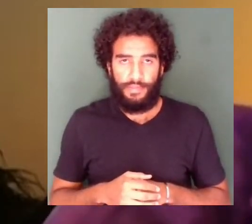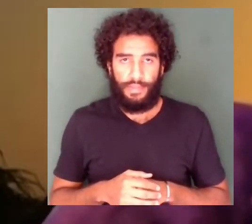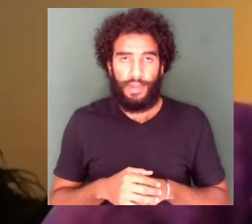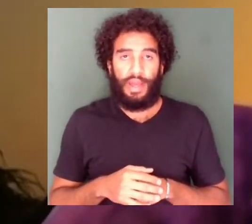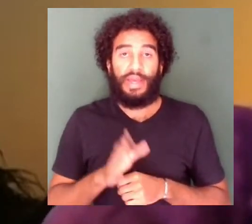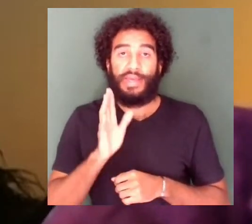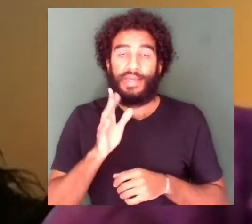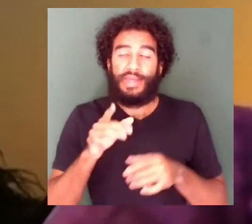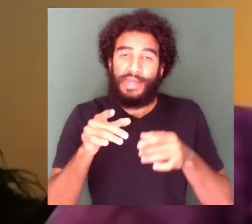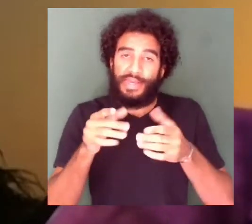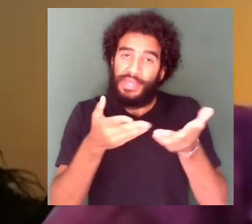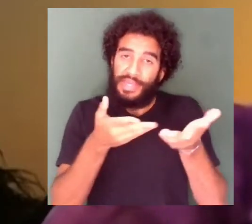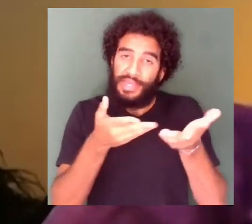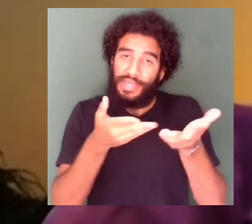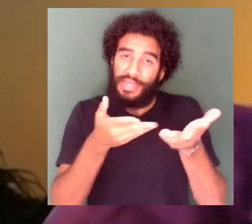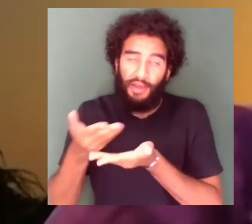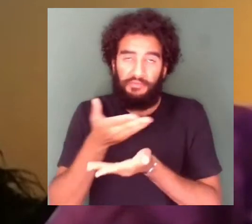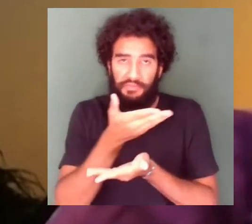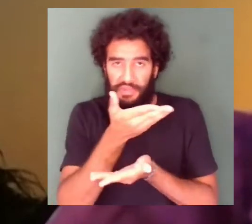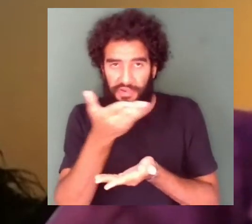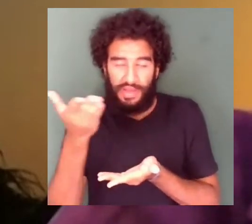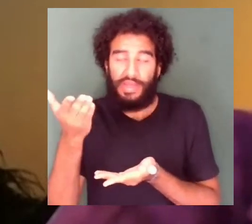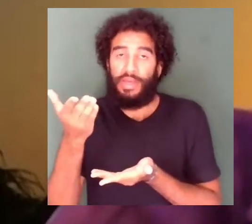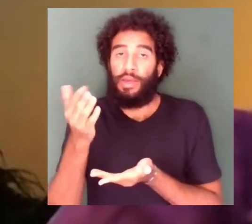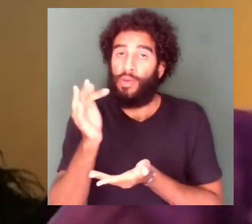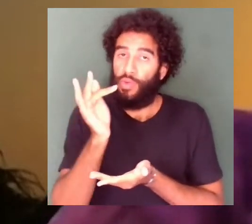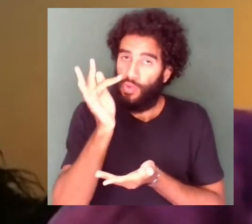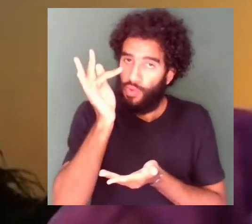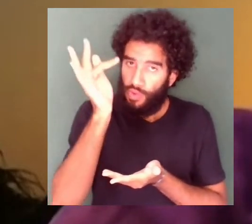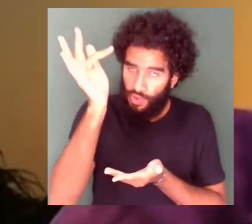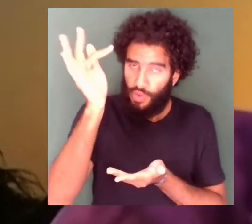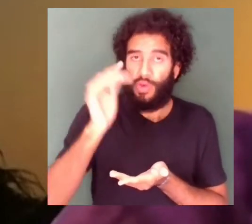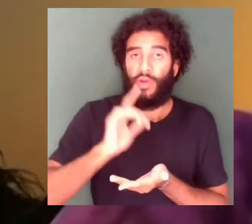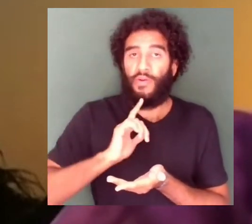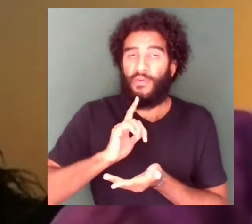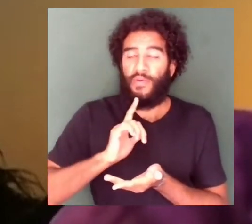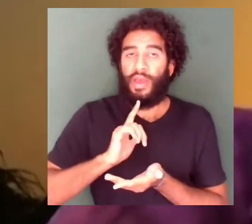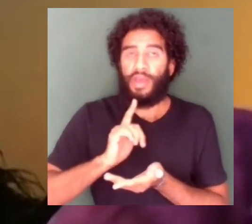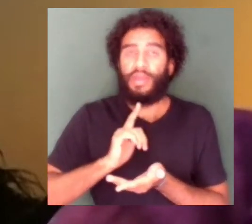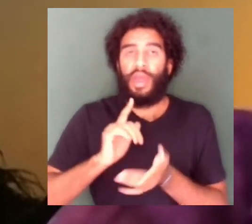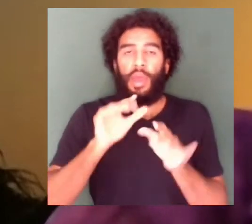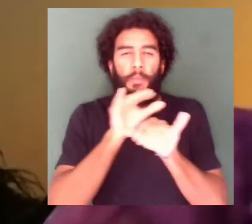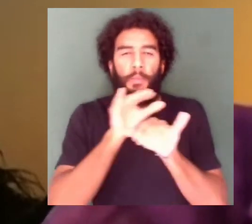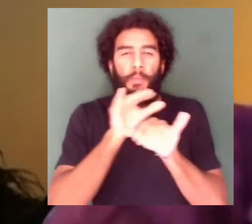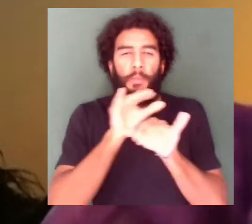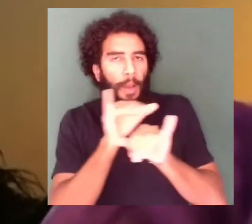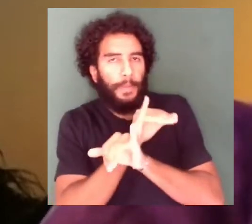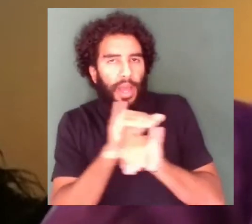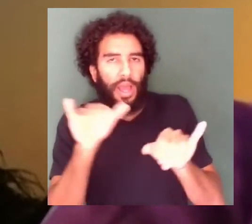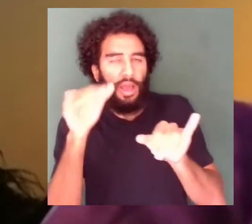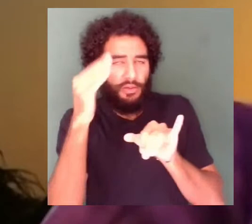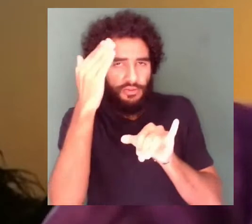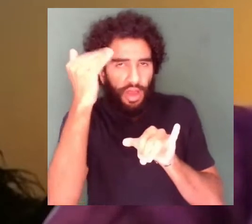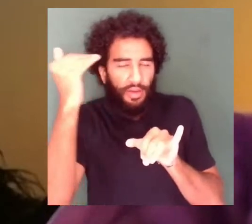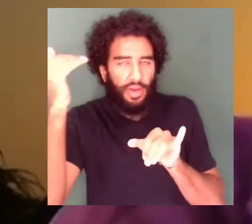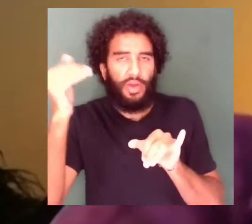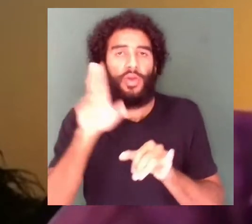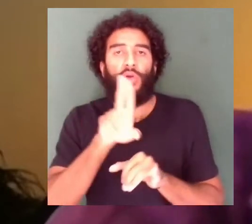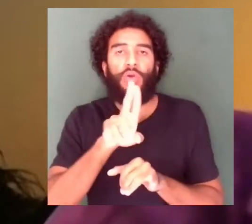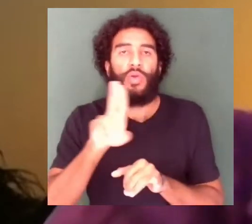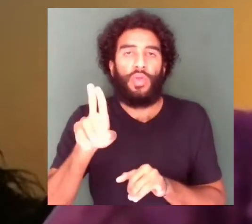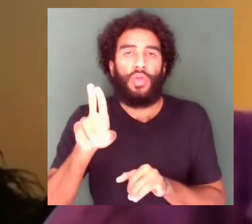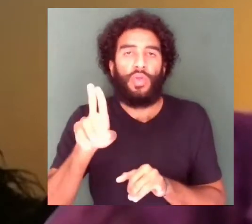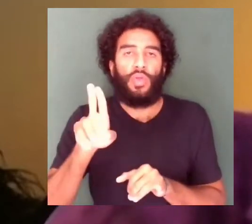antemão, dentro em breve, lançaremos uma grande campanha chamada PAPEI,